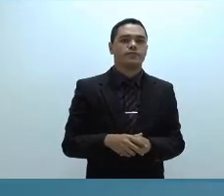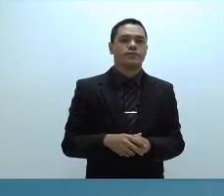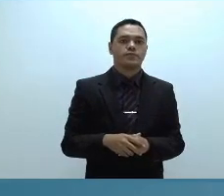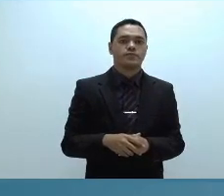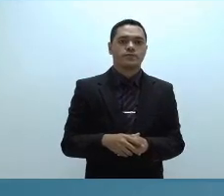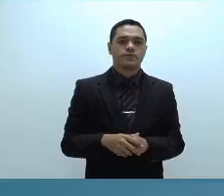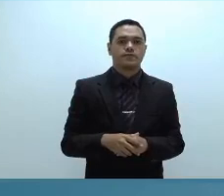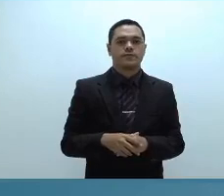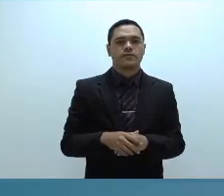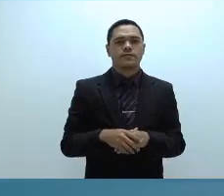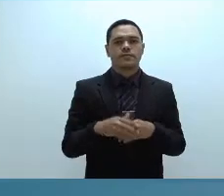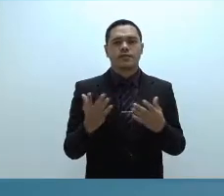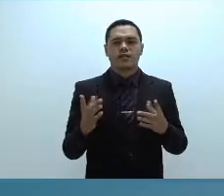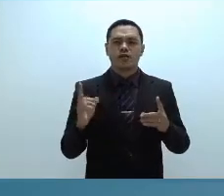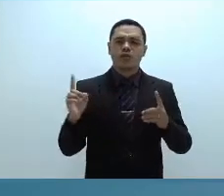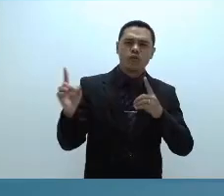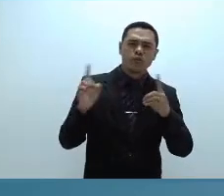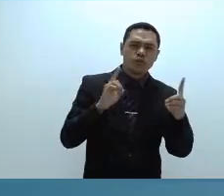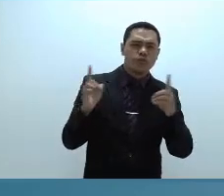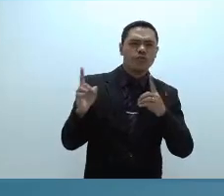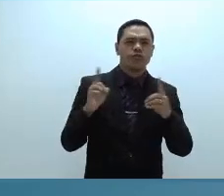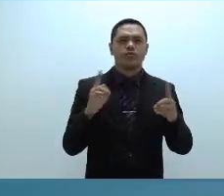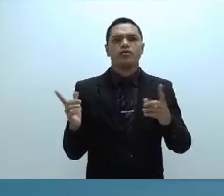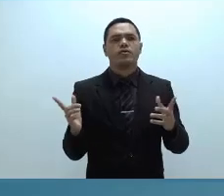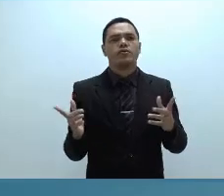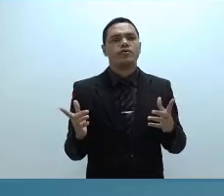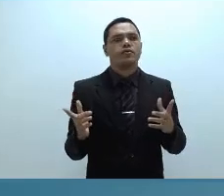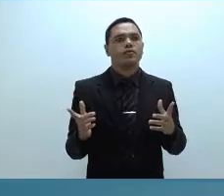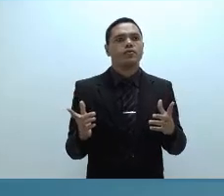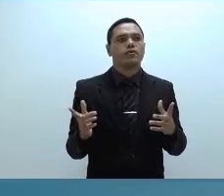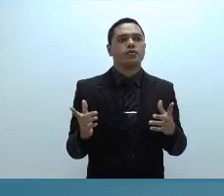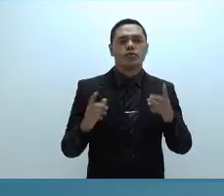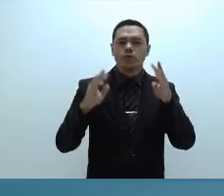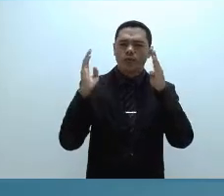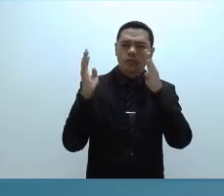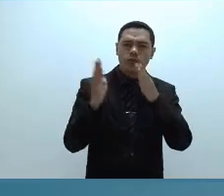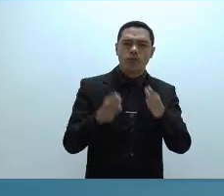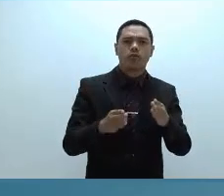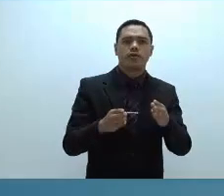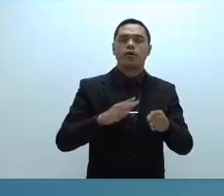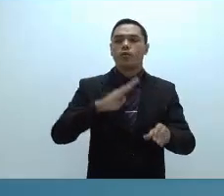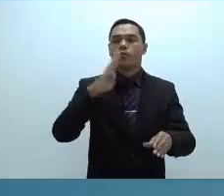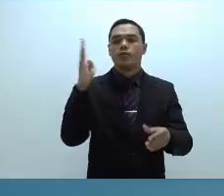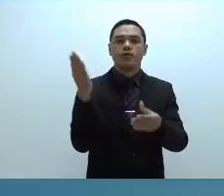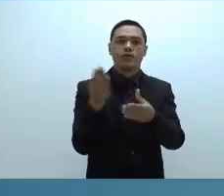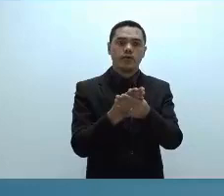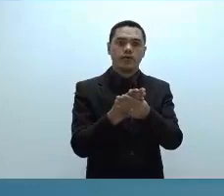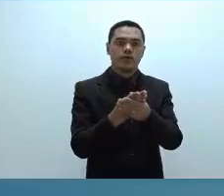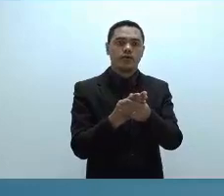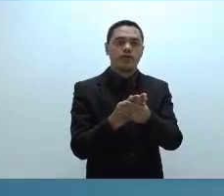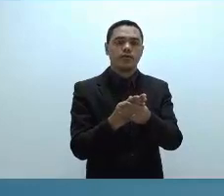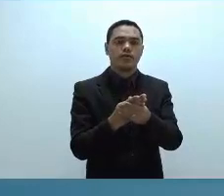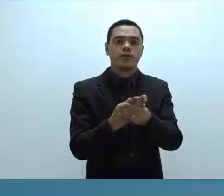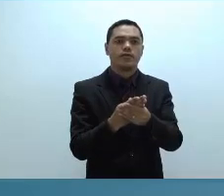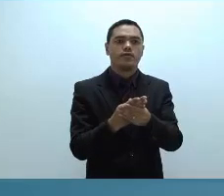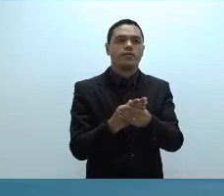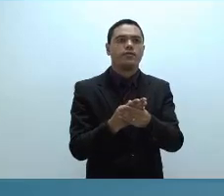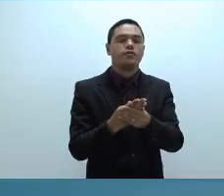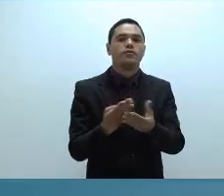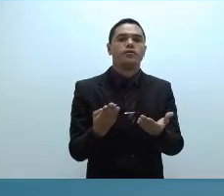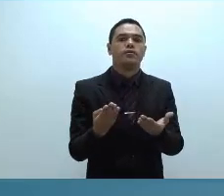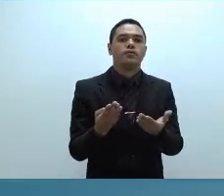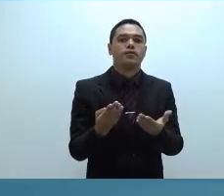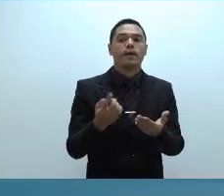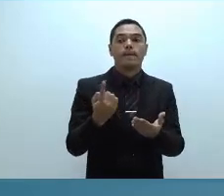de resolver a dúvida, declarando competente para processar o feito,